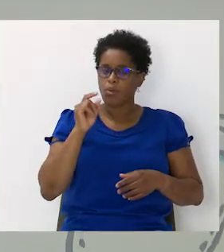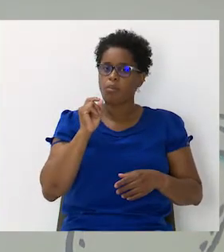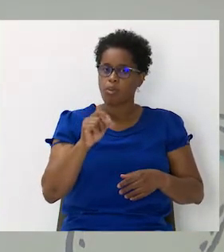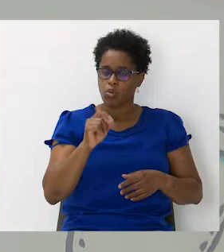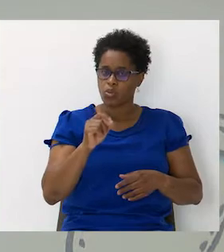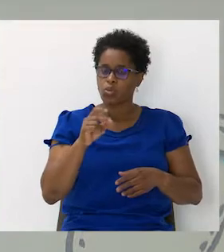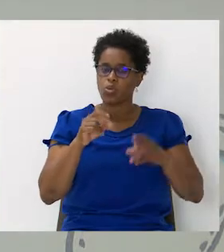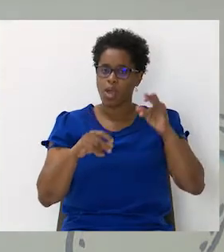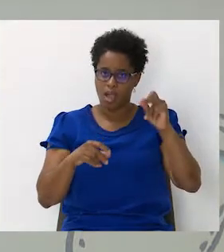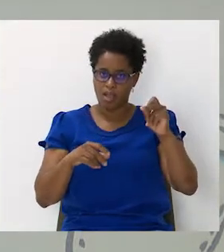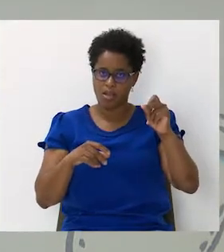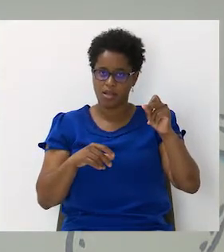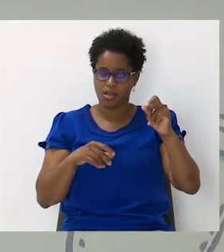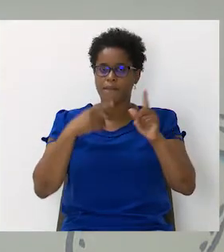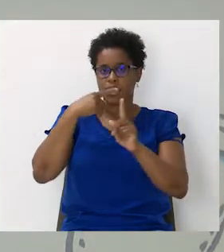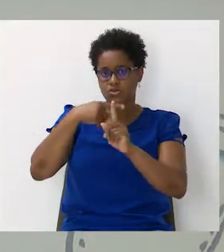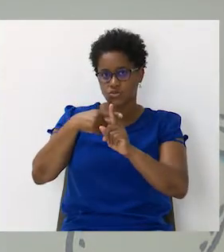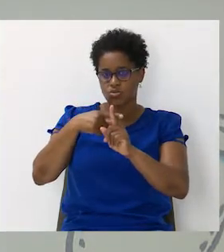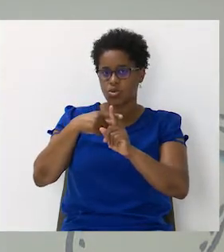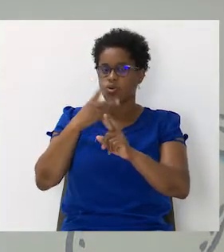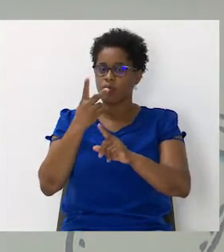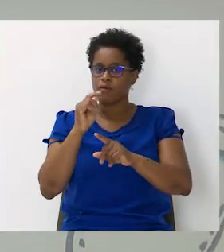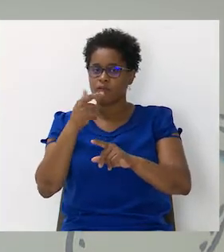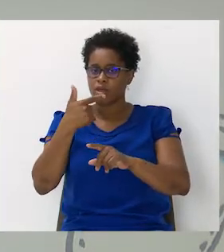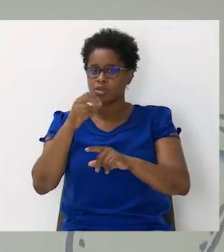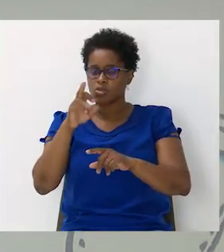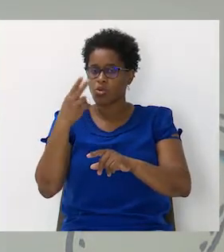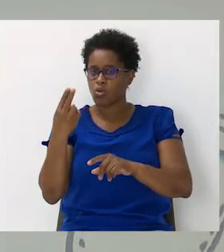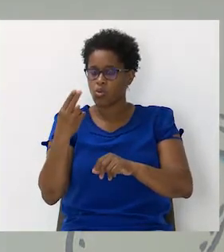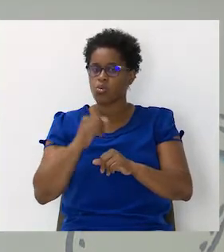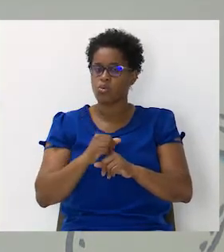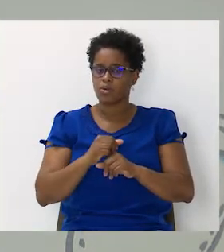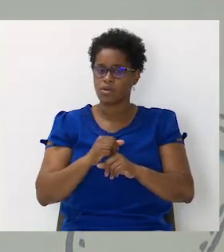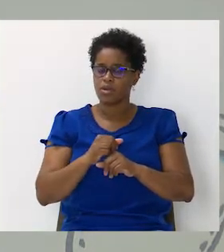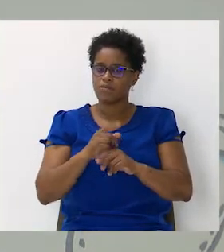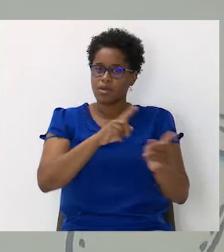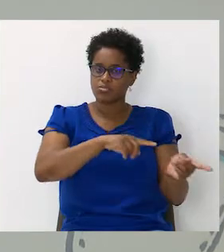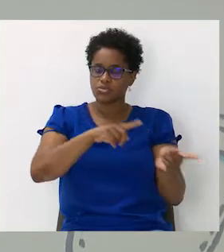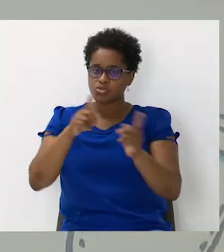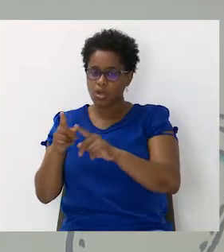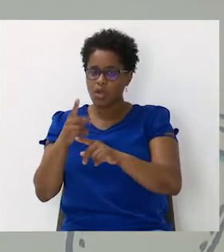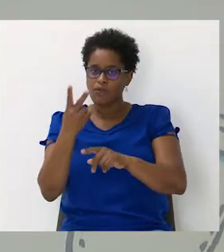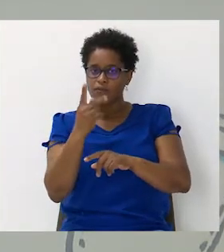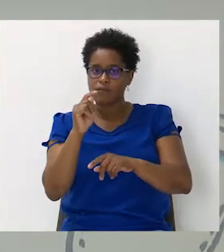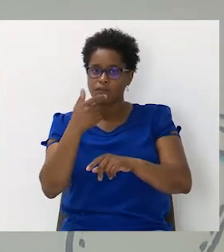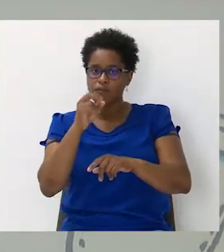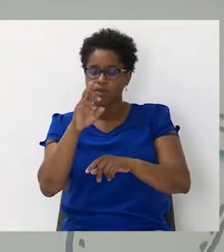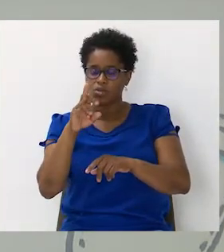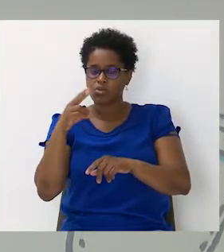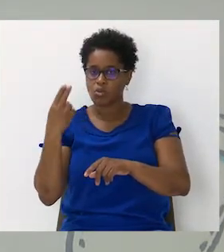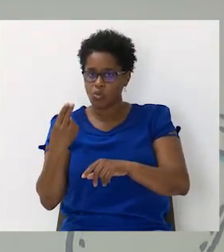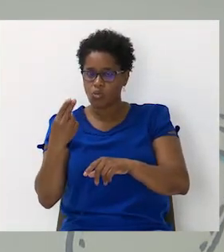ponto A para somar com o vetor U. Vamos deslocar o vetor U. Origem de